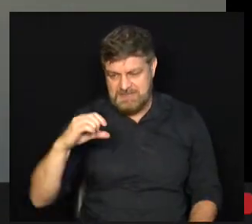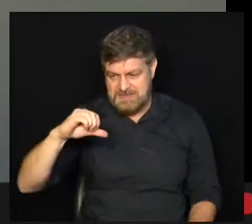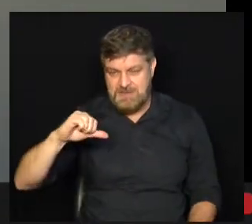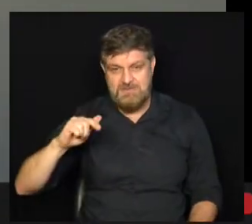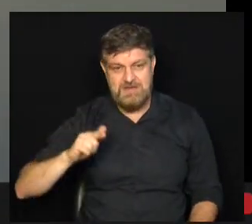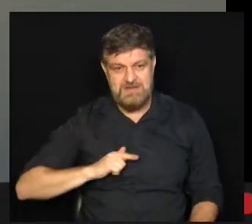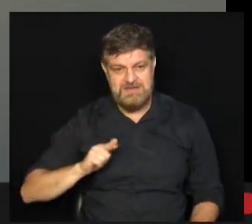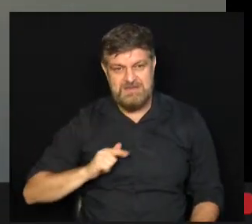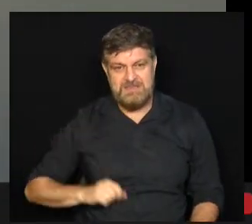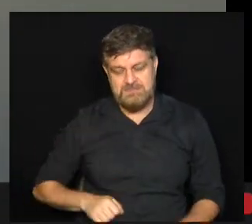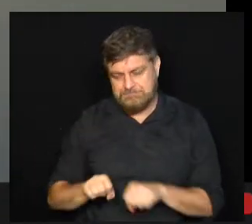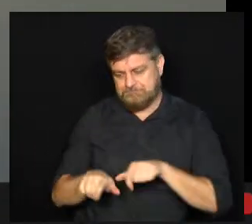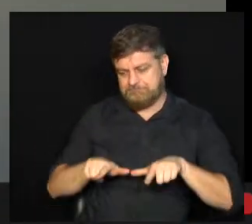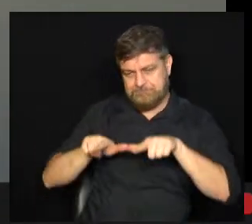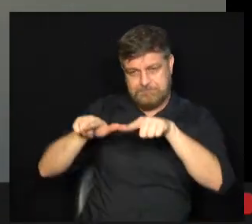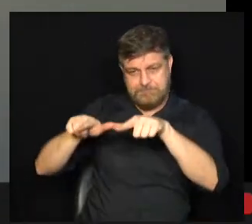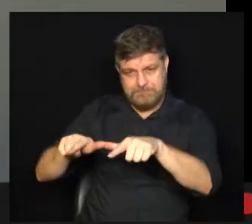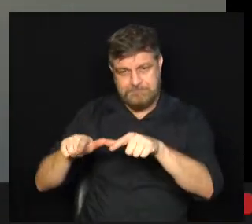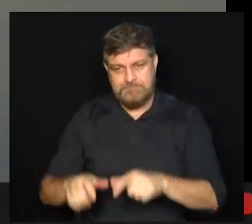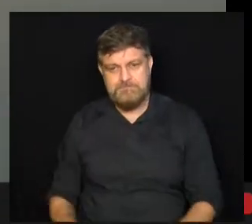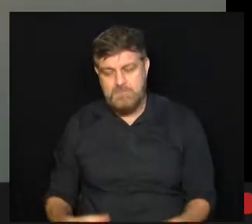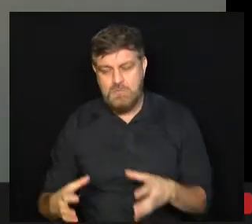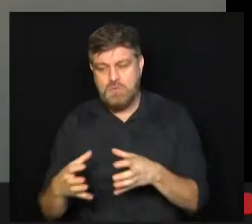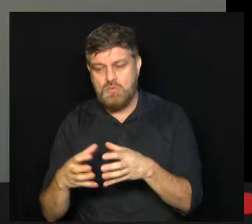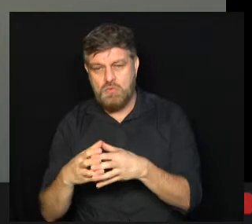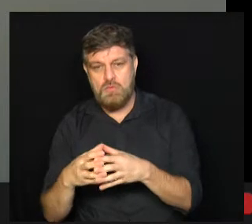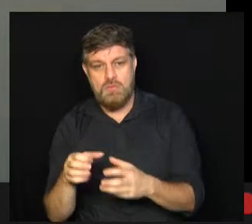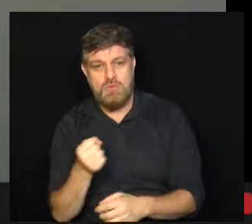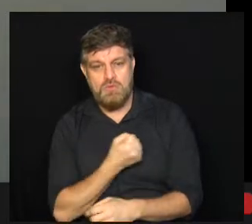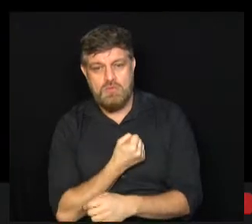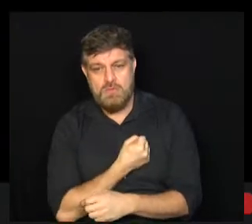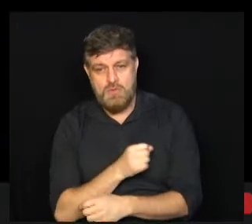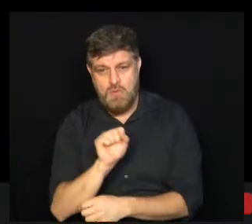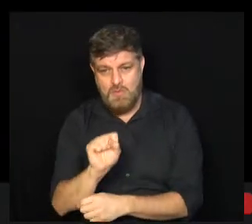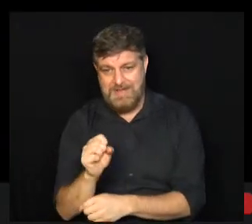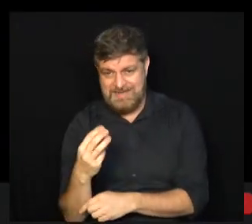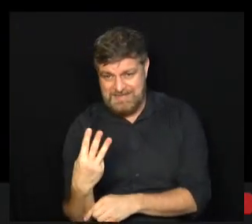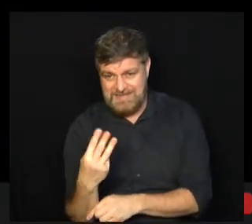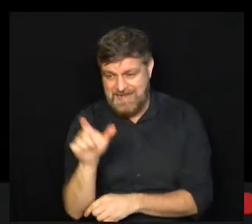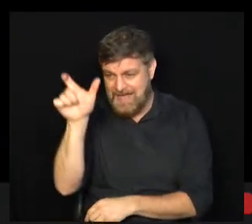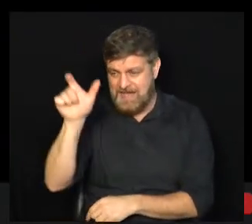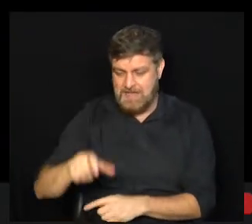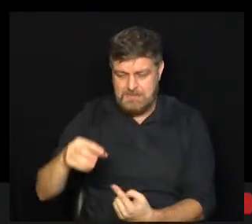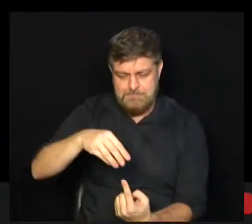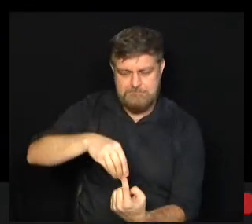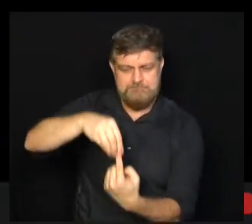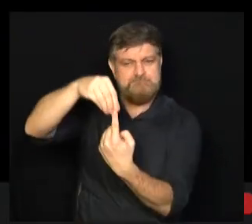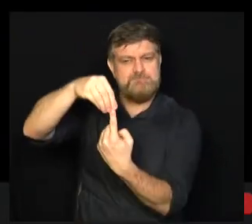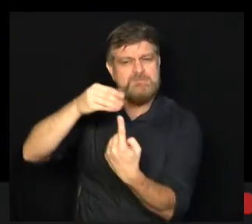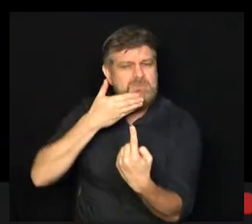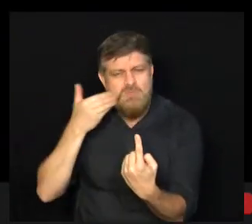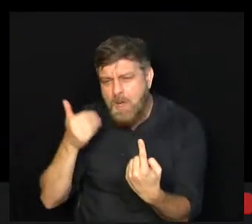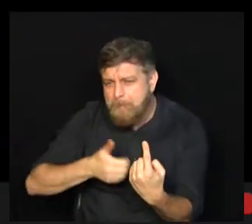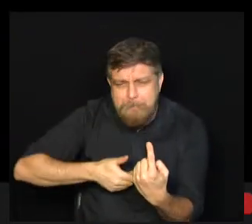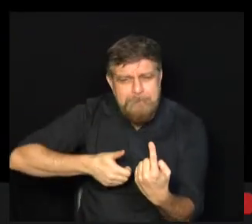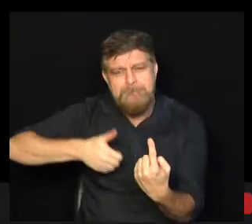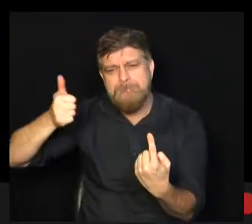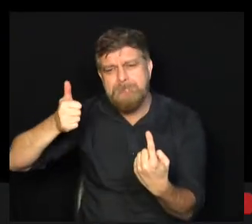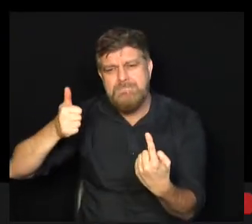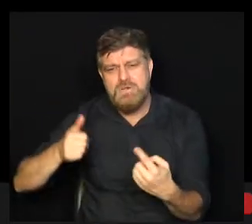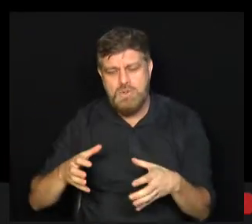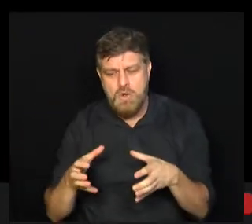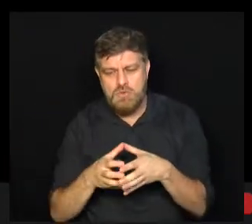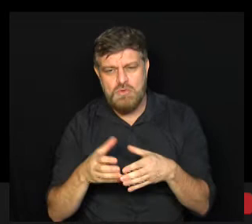brevet dourado da turma 83 Alfa, por ter se destacado como a melhor aluna da turma. Cerca